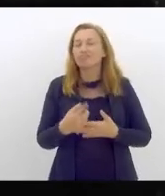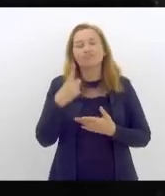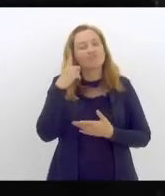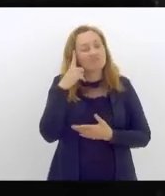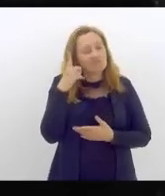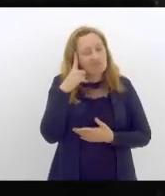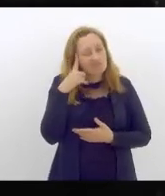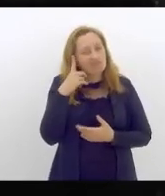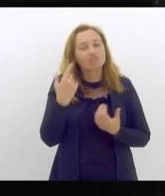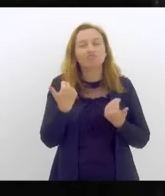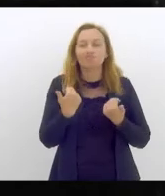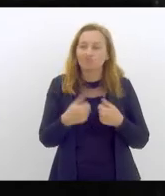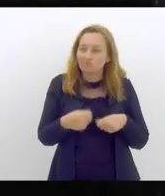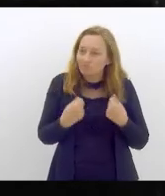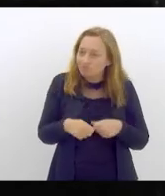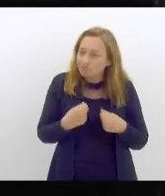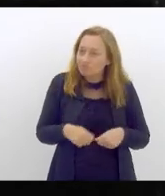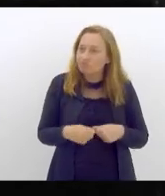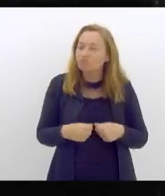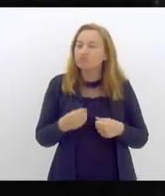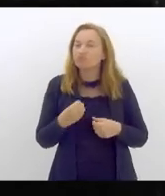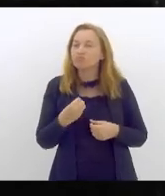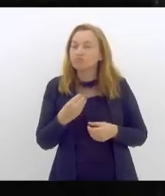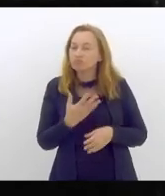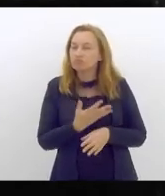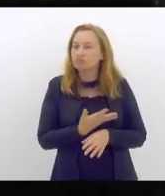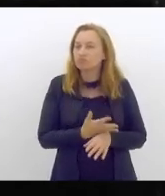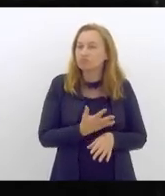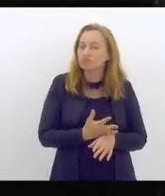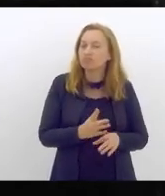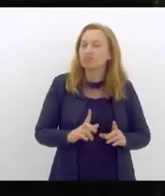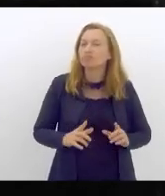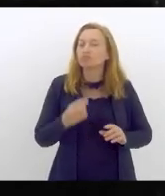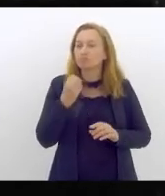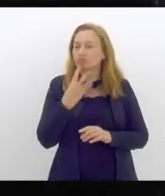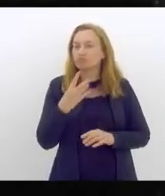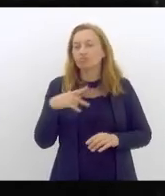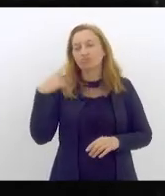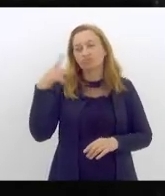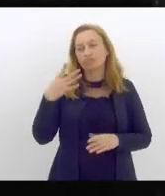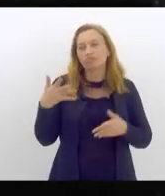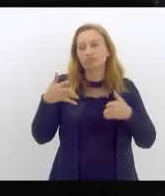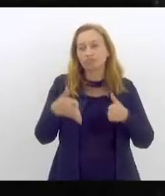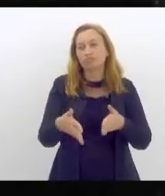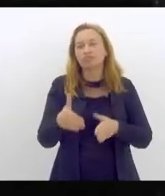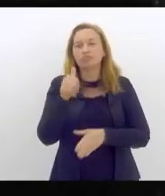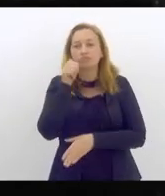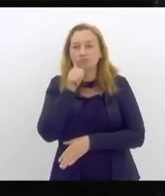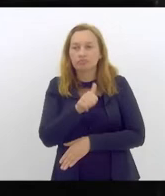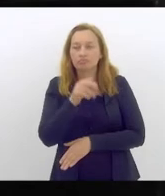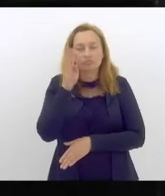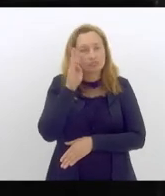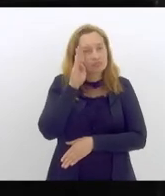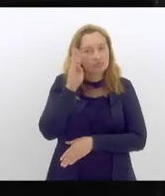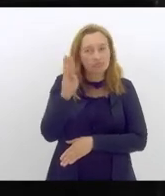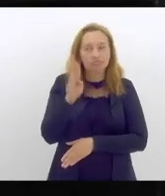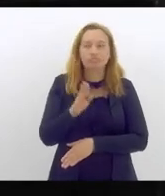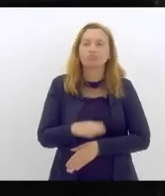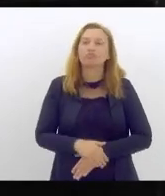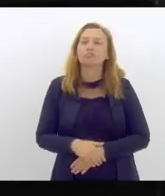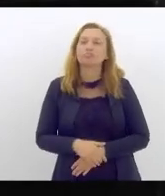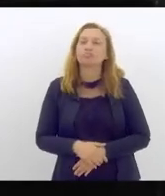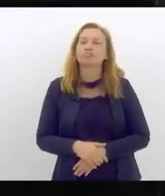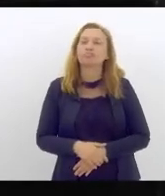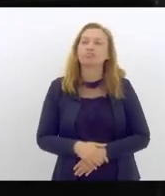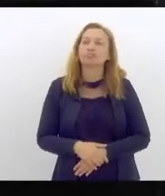da Necessidade das boas práticas e das boas políticas que são direcionadas as mulheres principalmente no